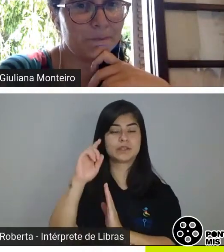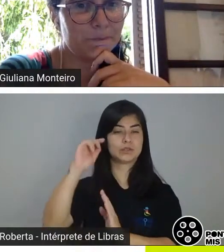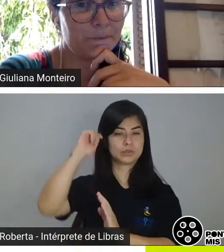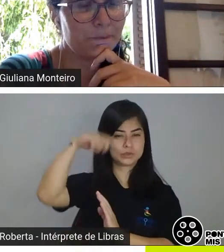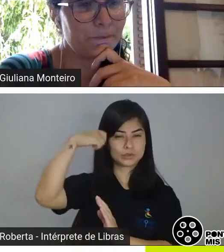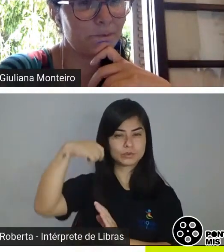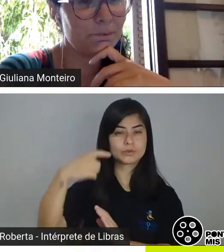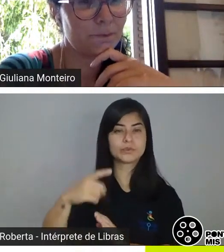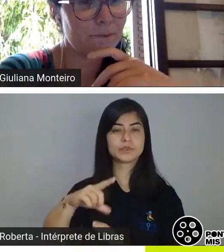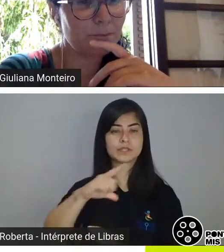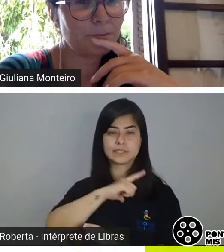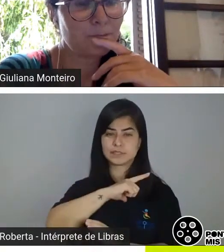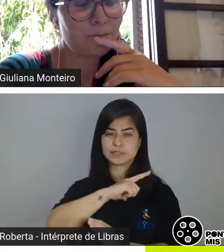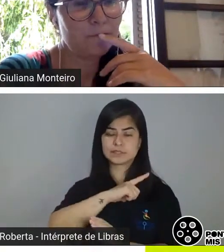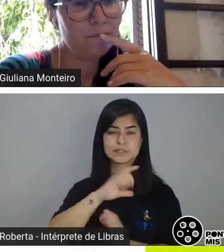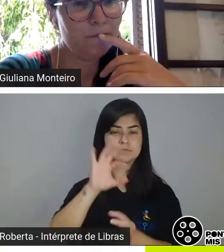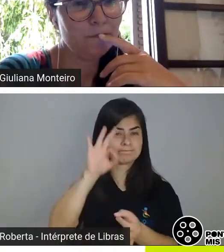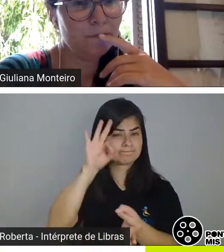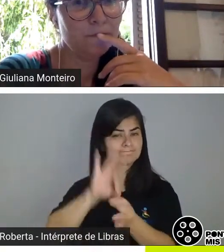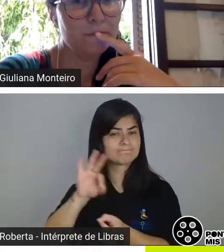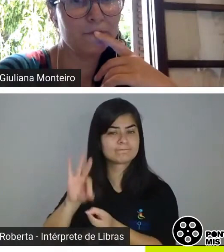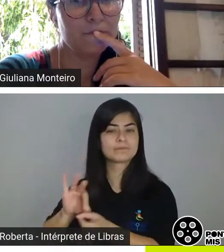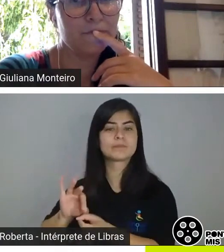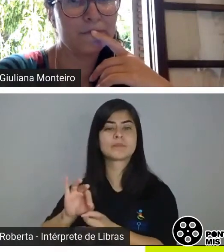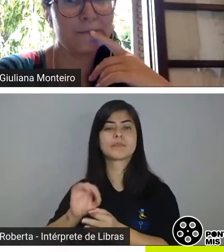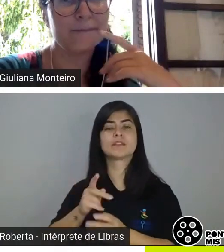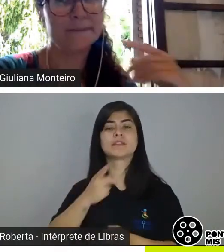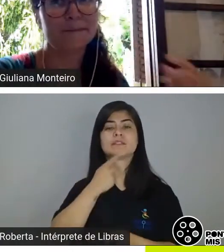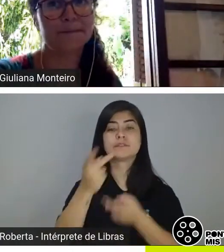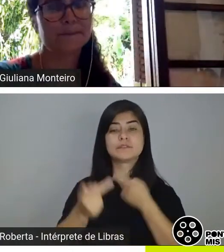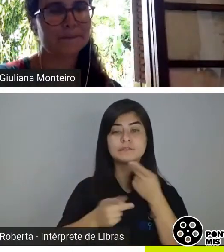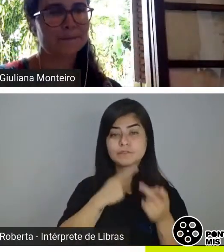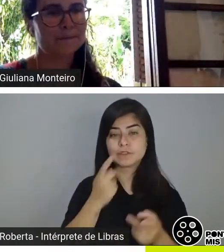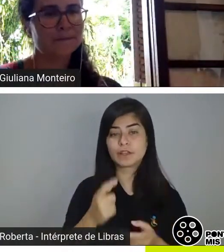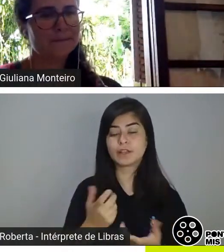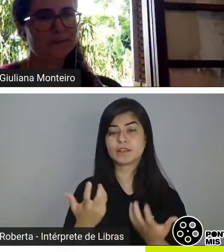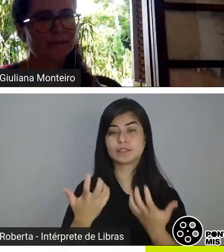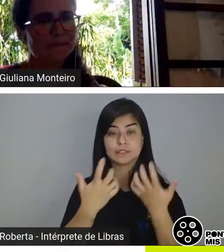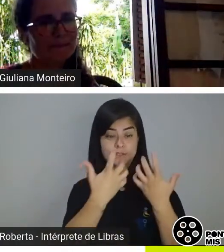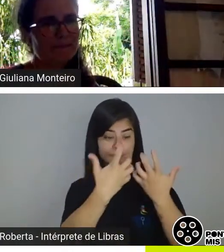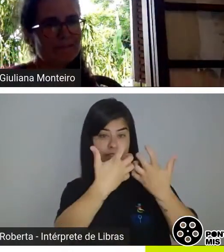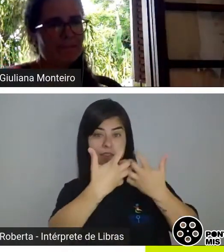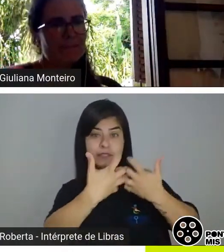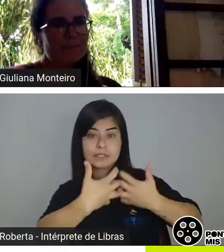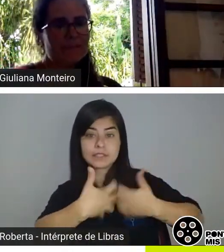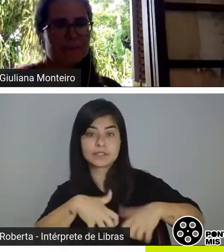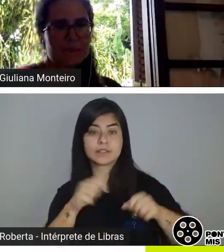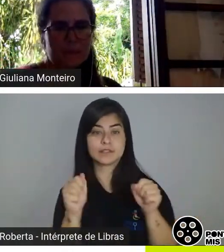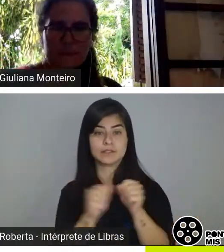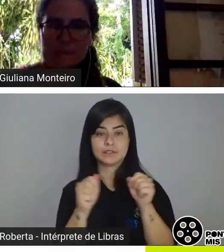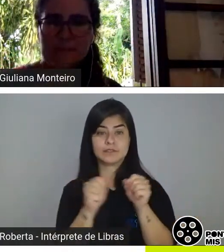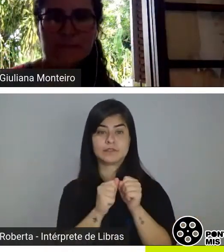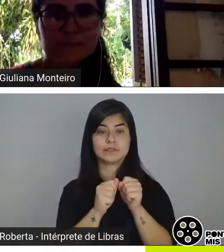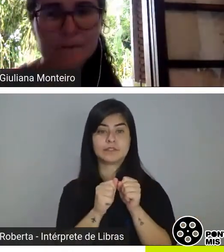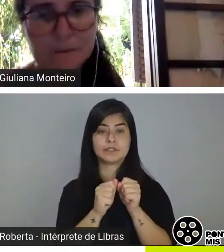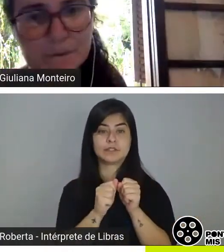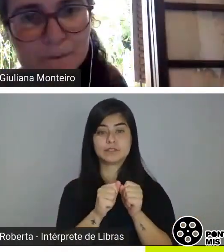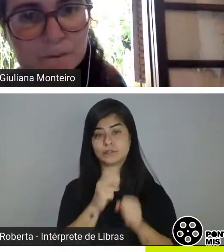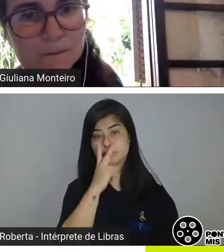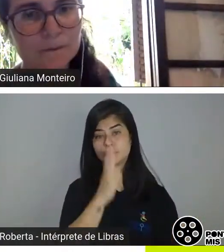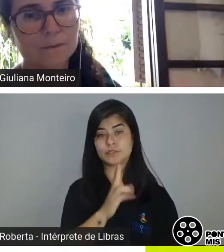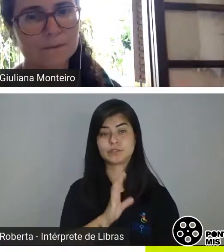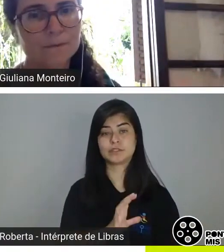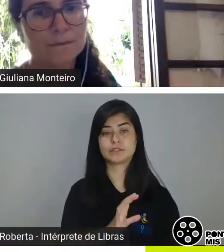coisa do roteiro. Os roteiros são muito precisos, né? Nas palavras, nessa engrenagem que você monta. Isso acho